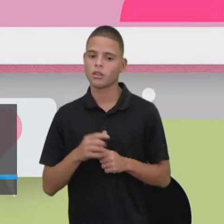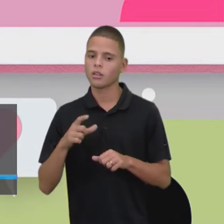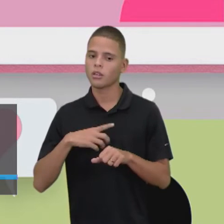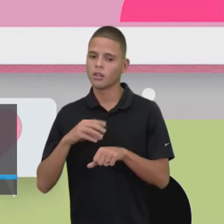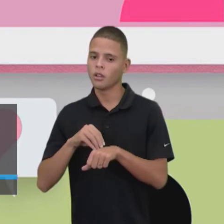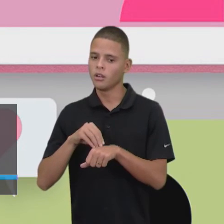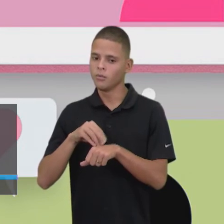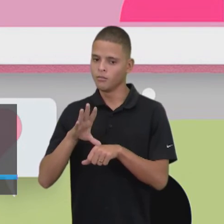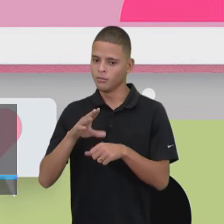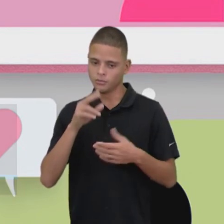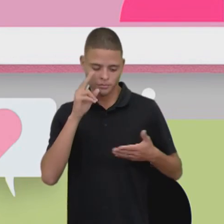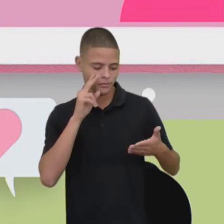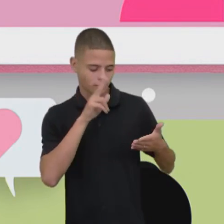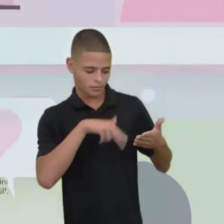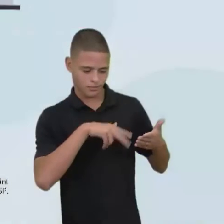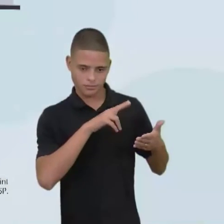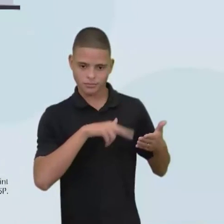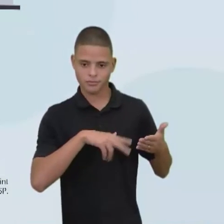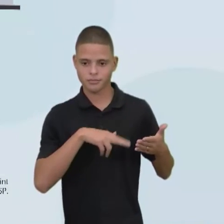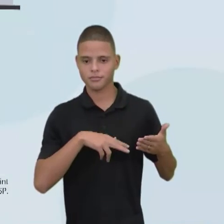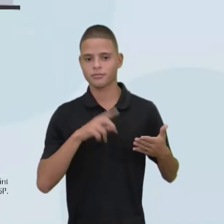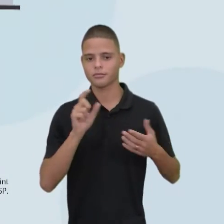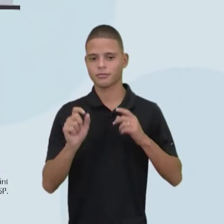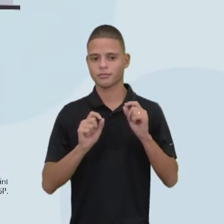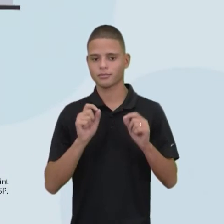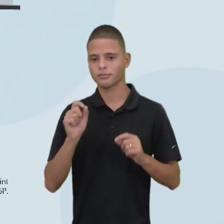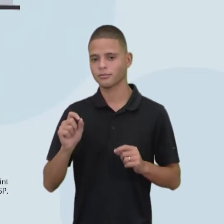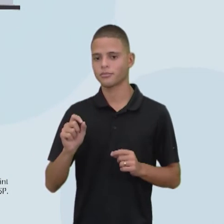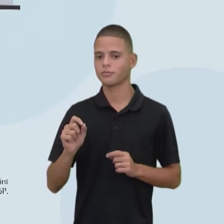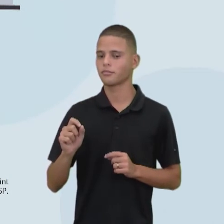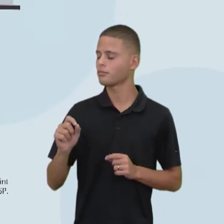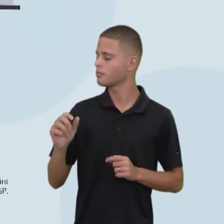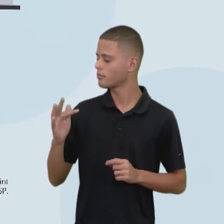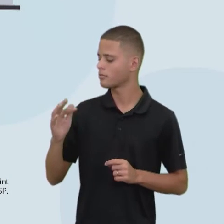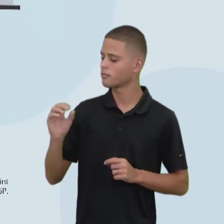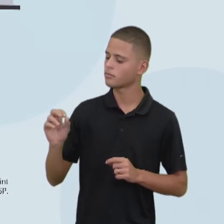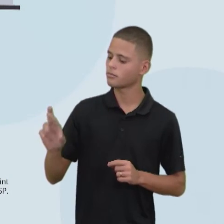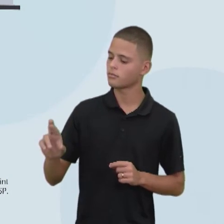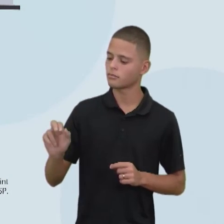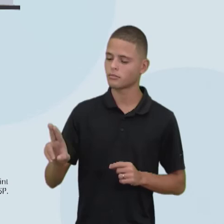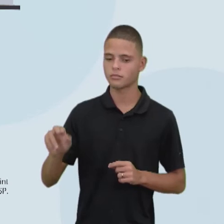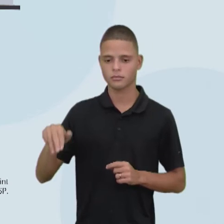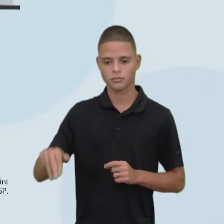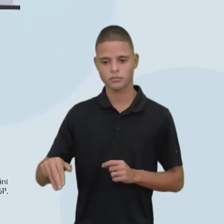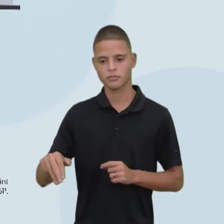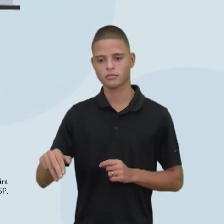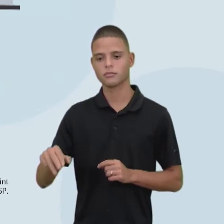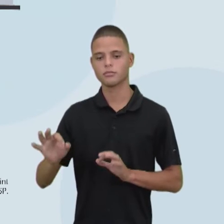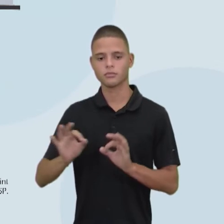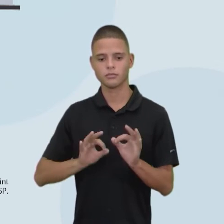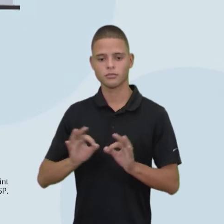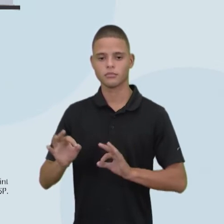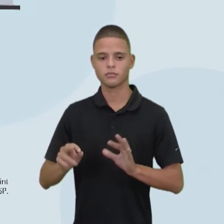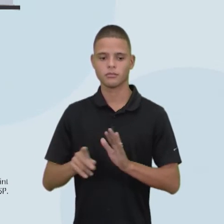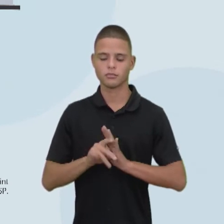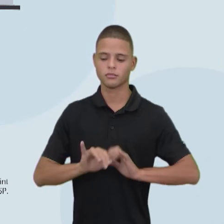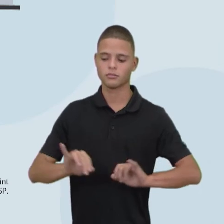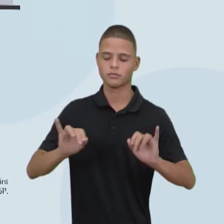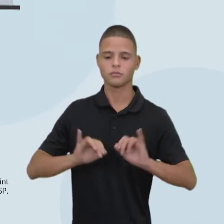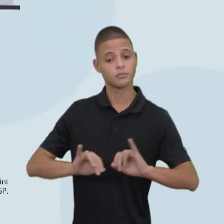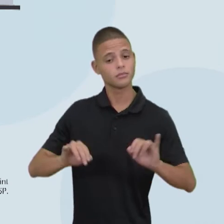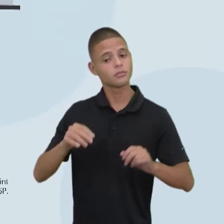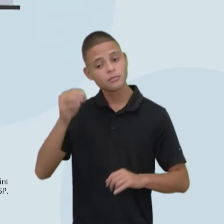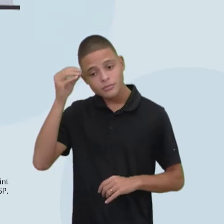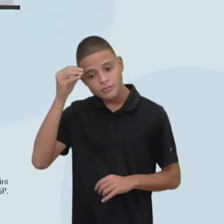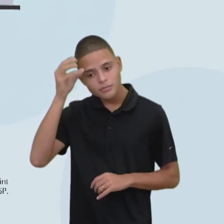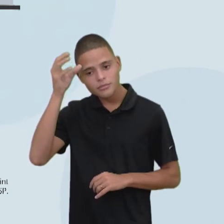de leitura aí para vocês na tela, que é um fórum de produção publicitária, onde vocês podem nutrir um pouquinho mais os seus conhecimentos e escolher